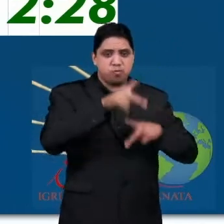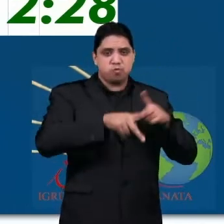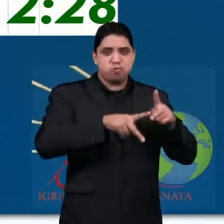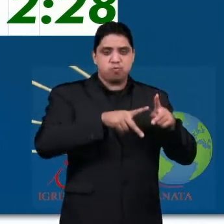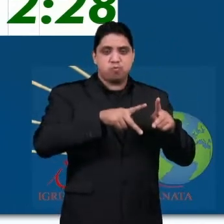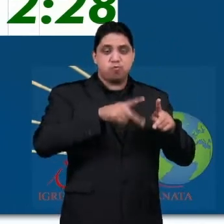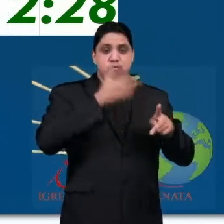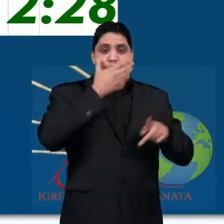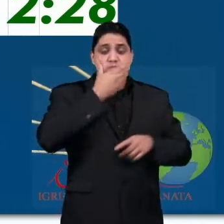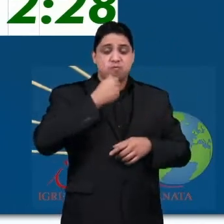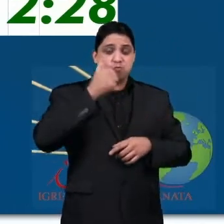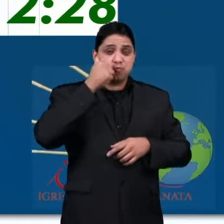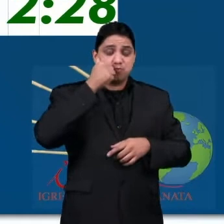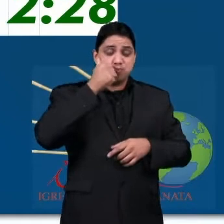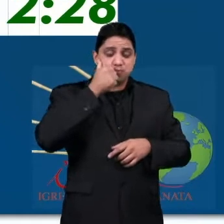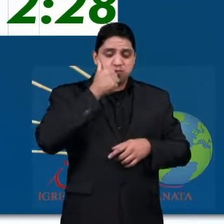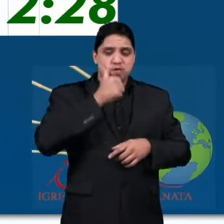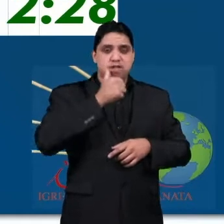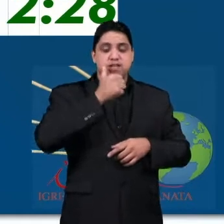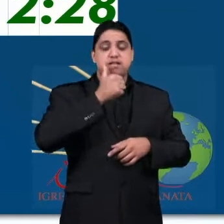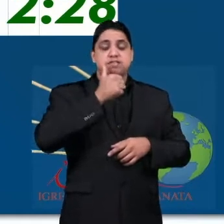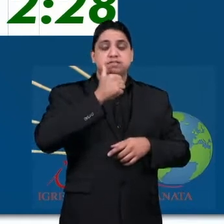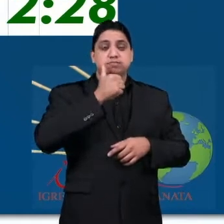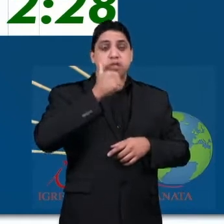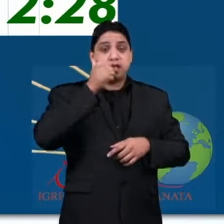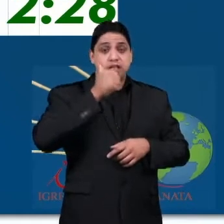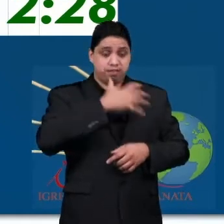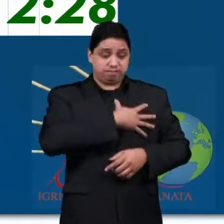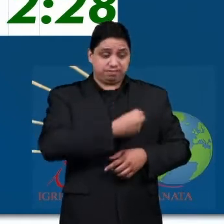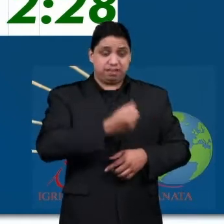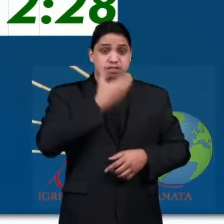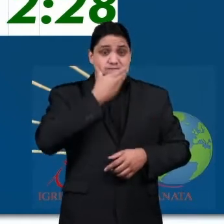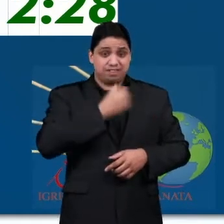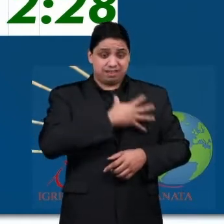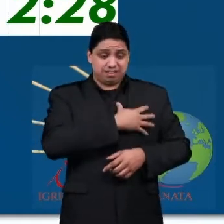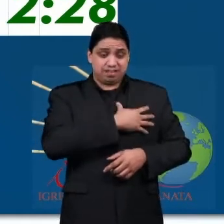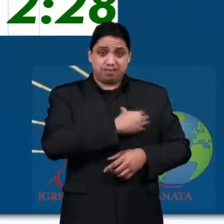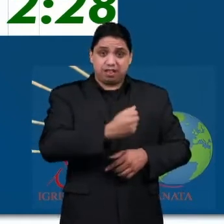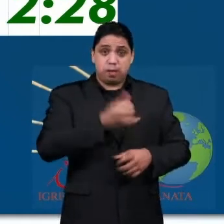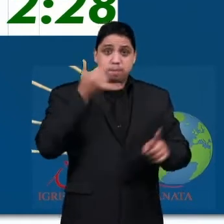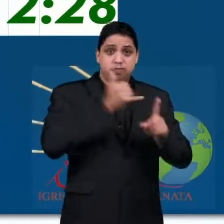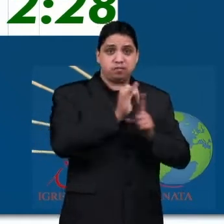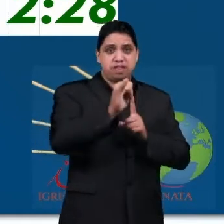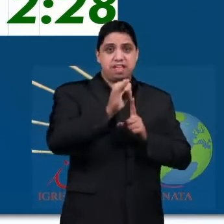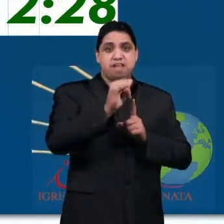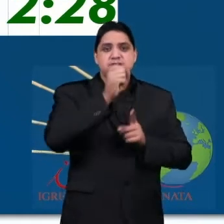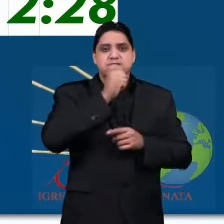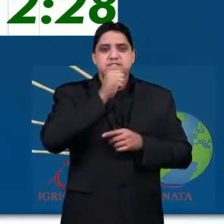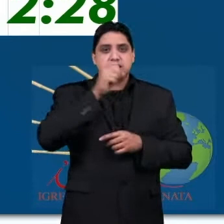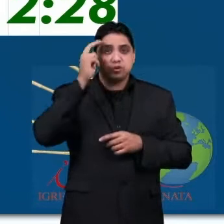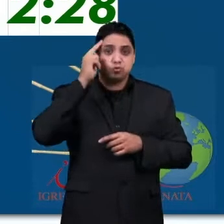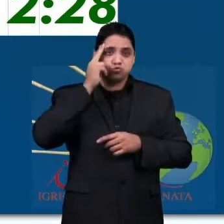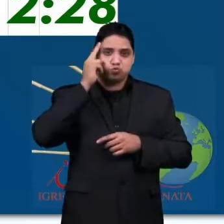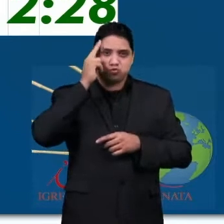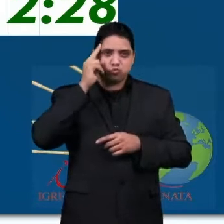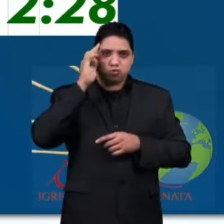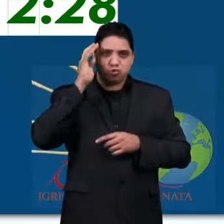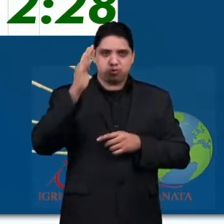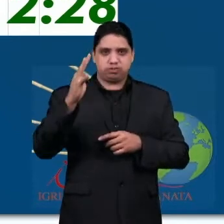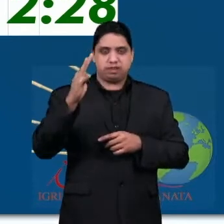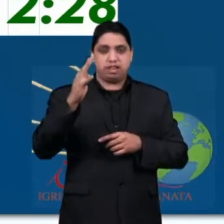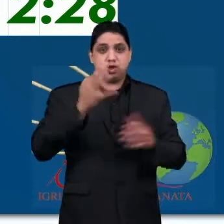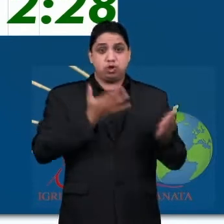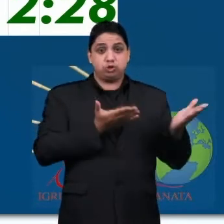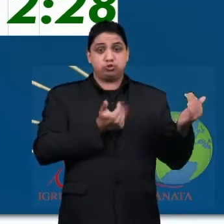filhas profetizarão. Os vossos velhos terão sonhos. Os vossos